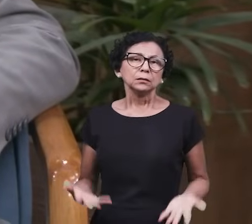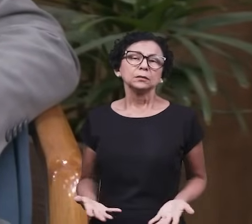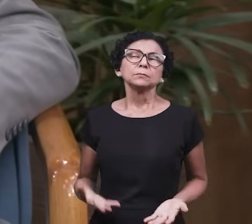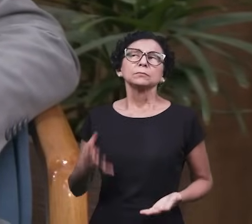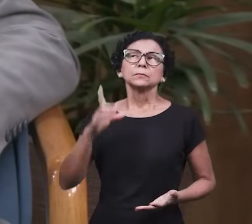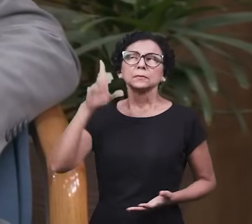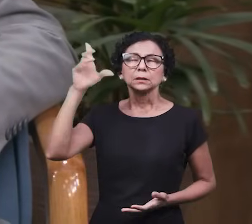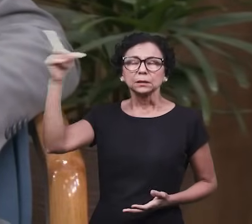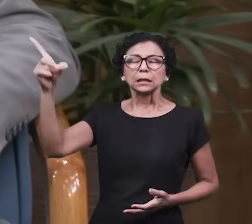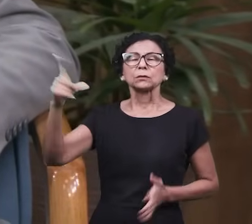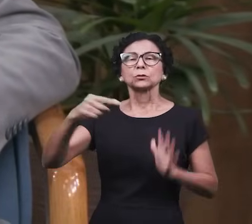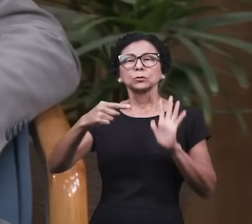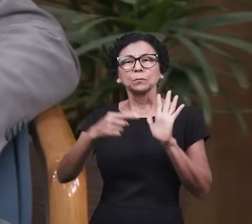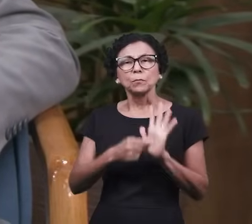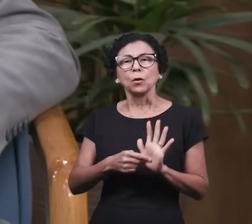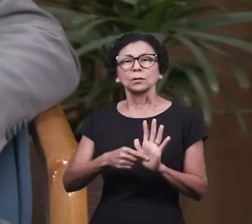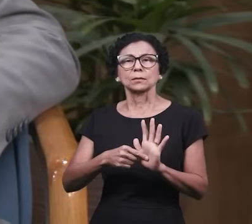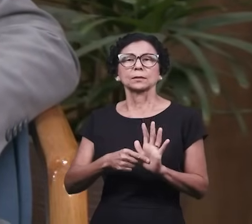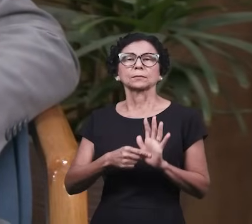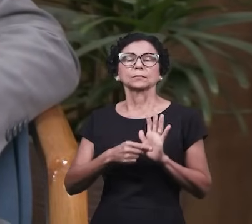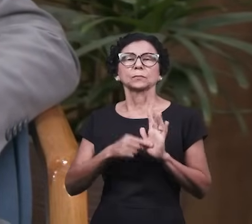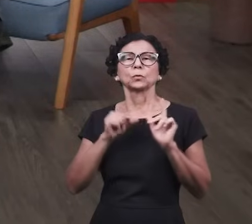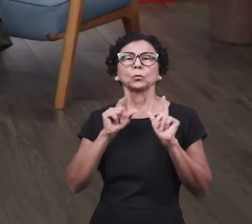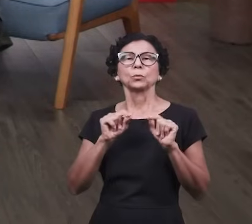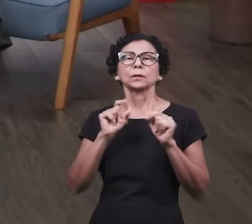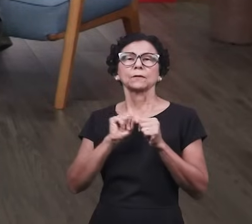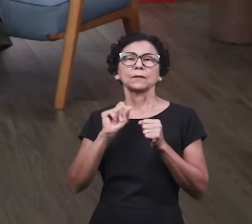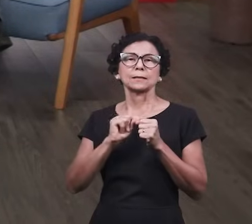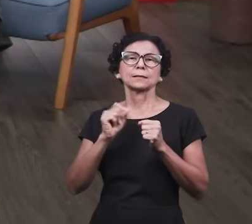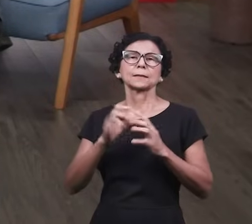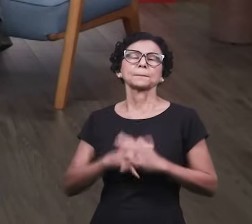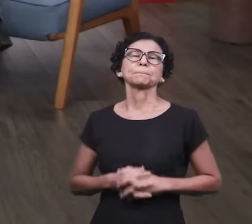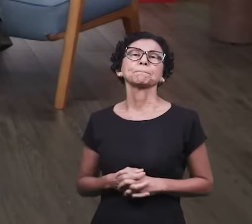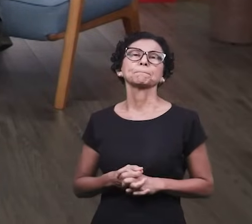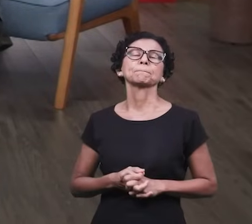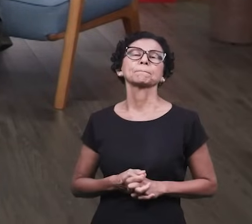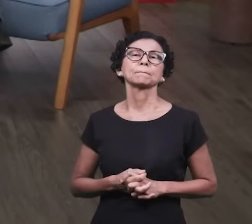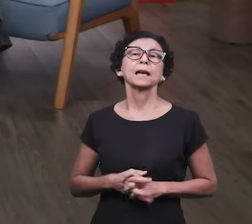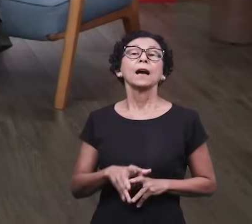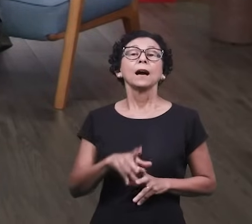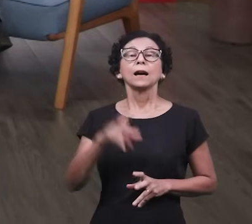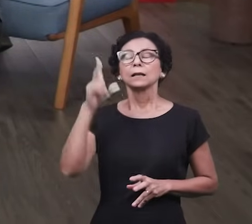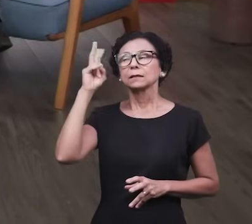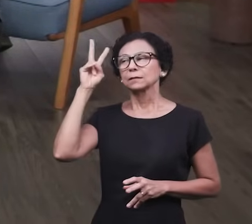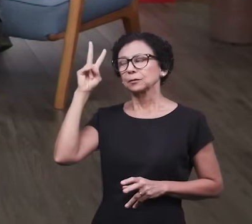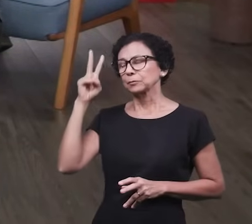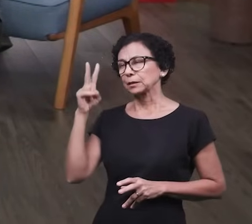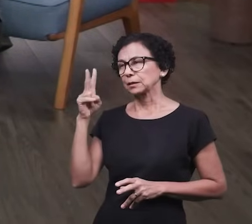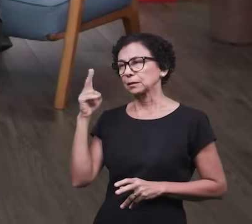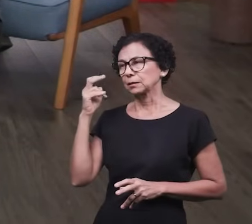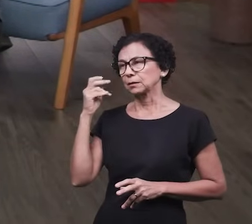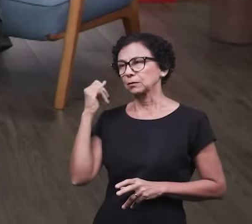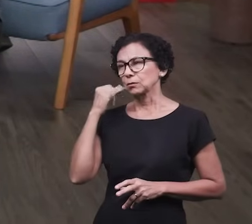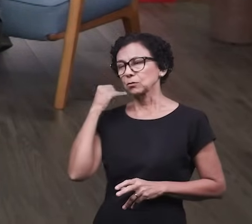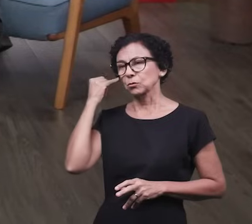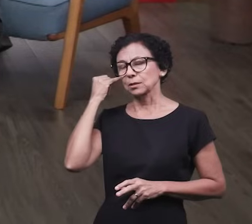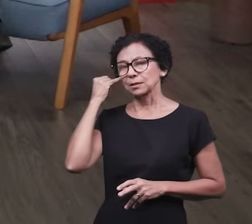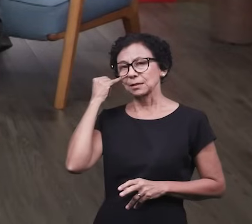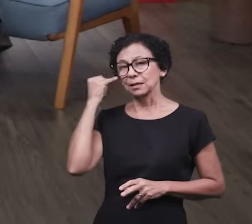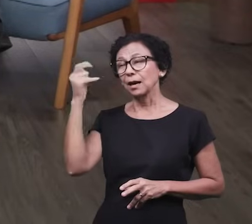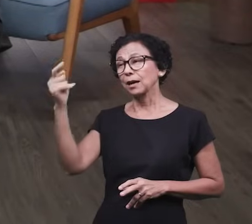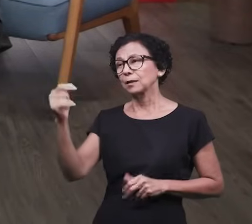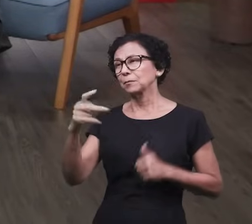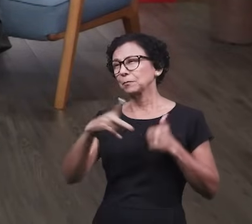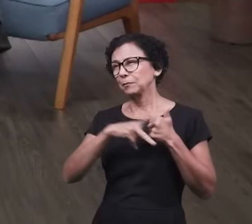invariavelmente Deus tem uma direção para nós. É isso mesmo? Amém. É isso mesmo. Eu me lembrei, José, nessa palavra sua aí, um parênteses,